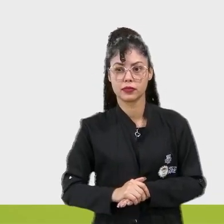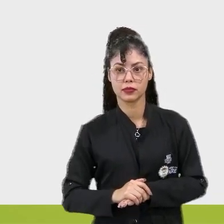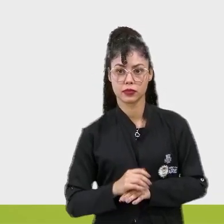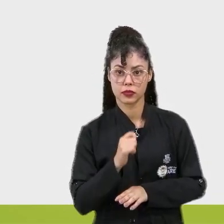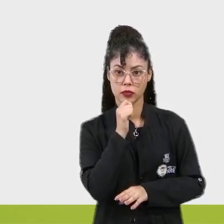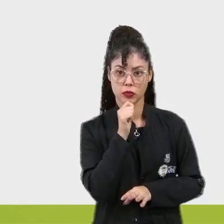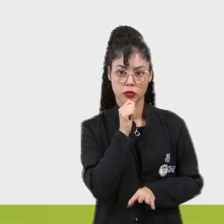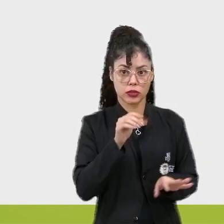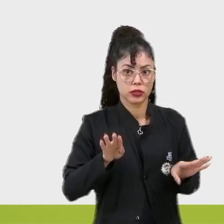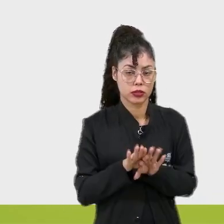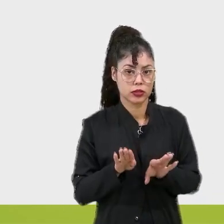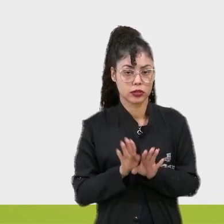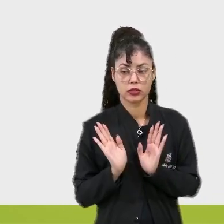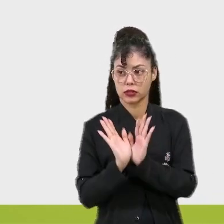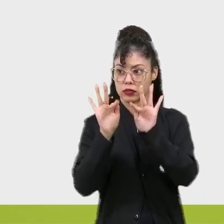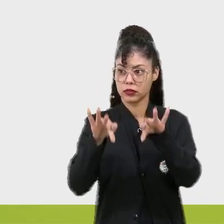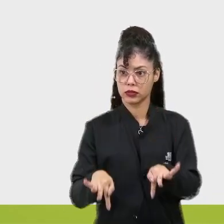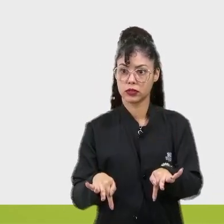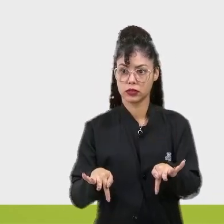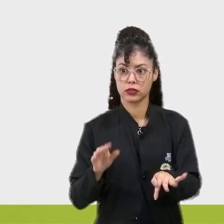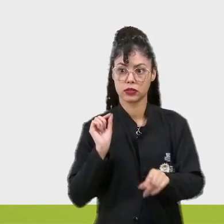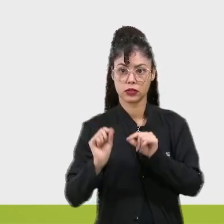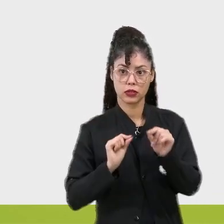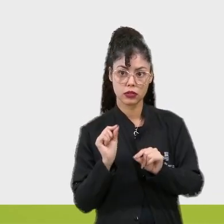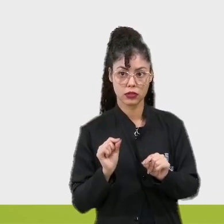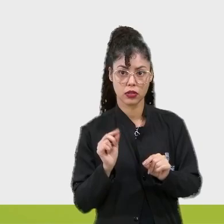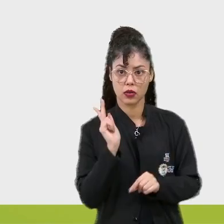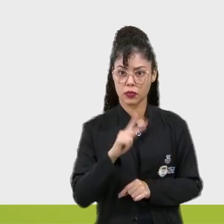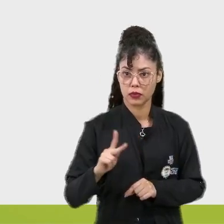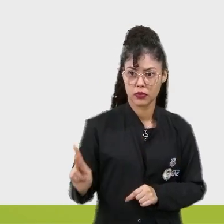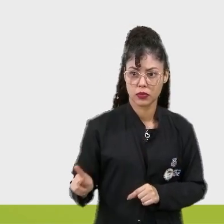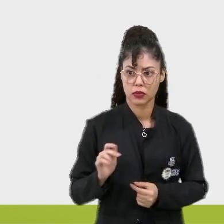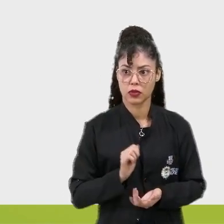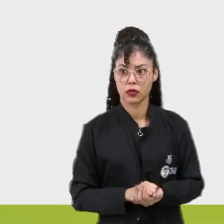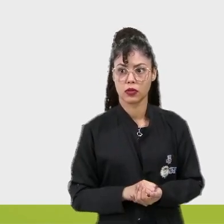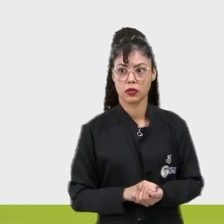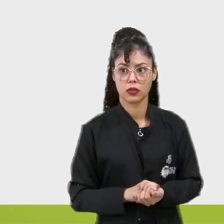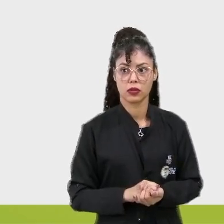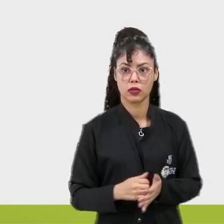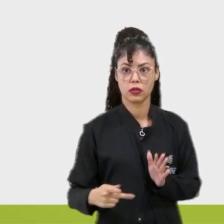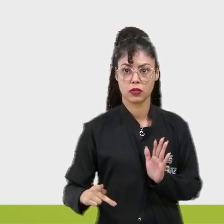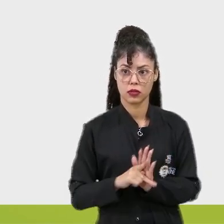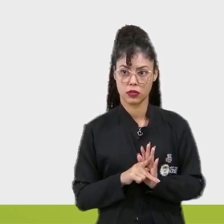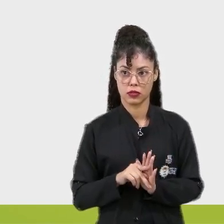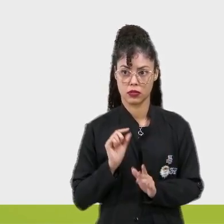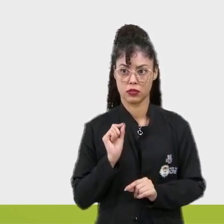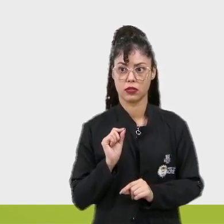Analisados os fatos, concluímos que... Por que, professora, que está pessoal?